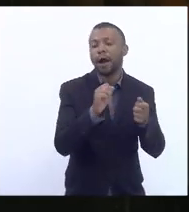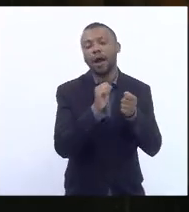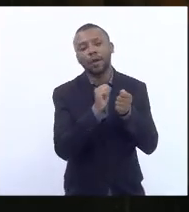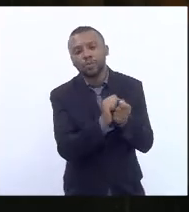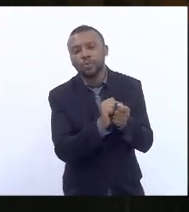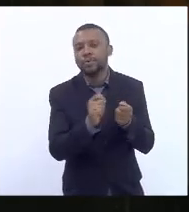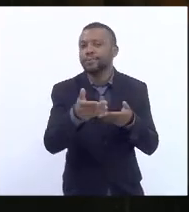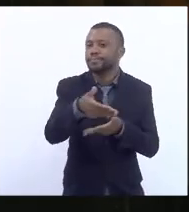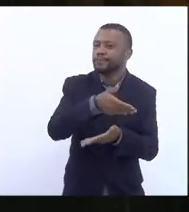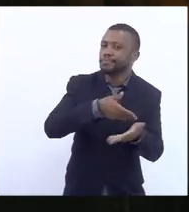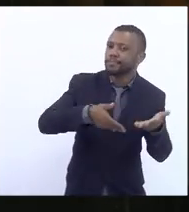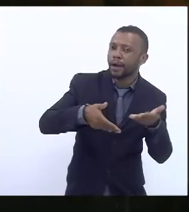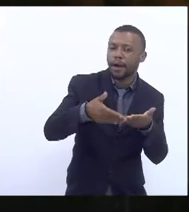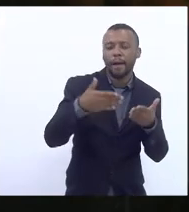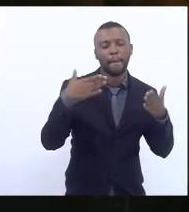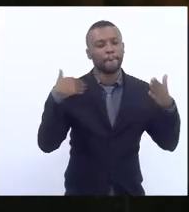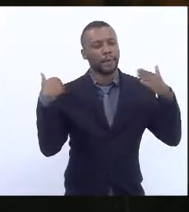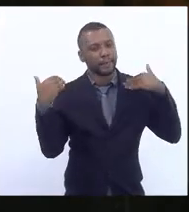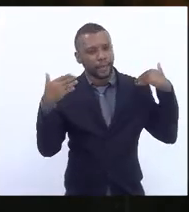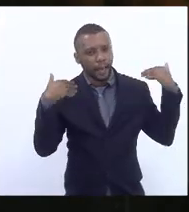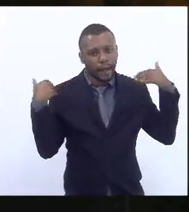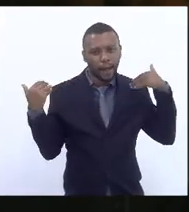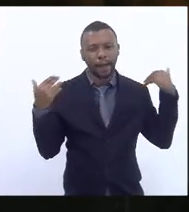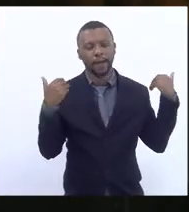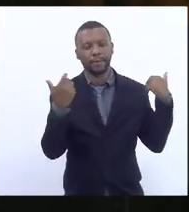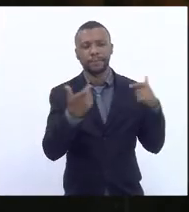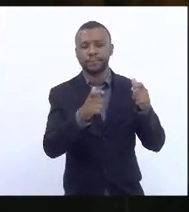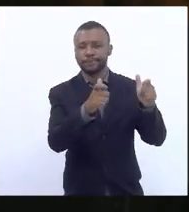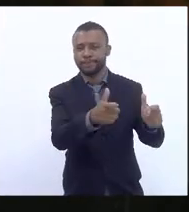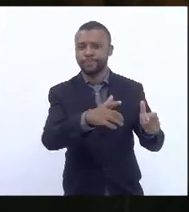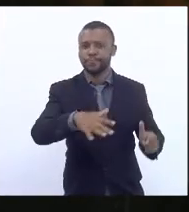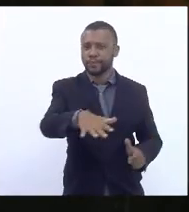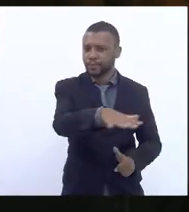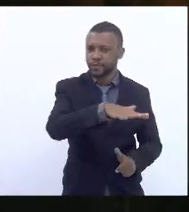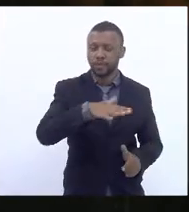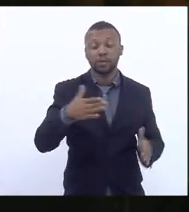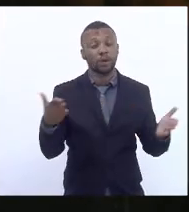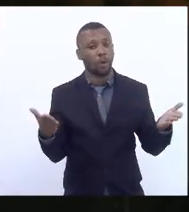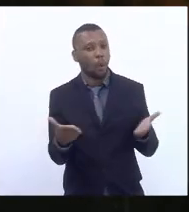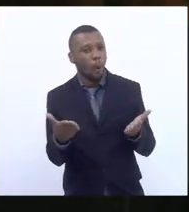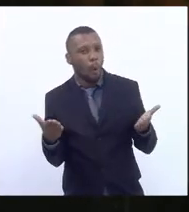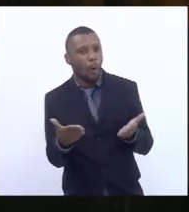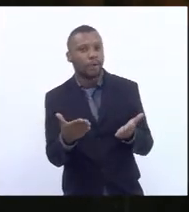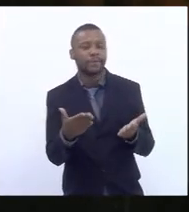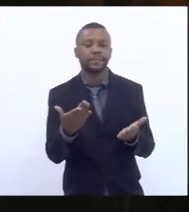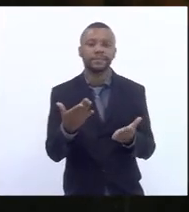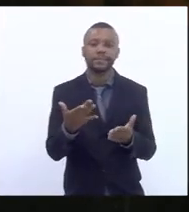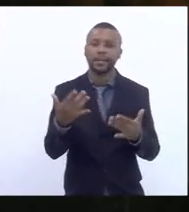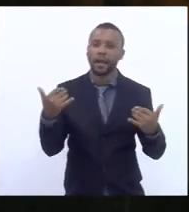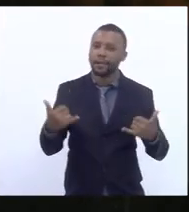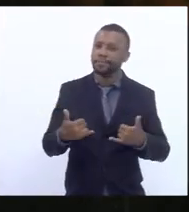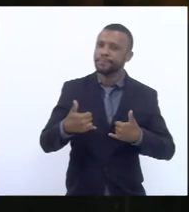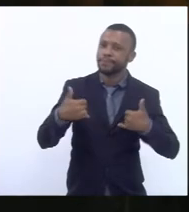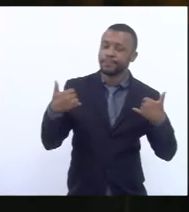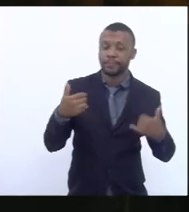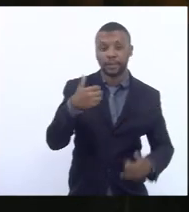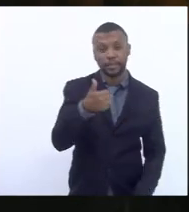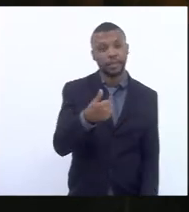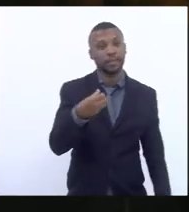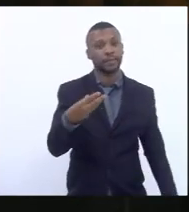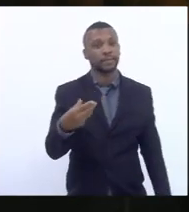vida, para poder frequentar aquele local, e que hoje está fazendo 132